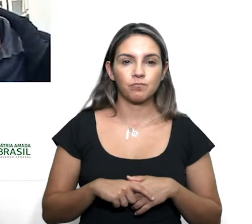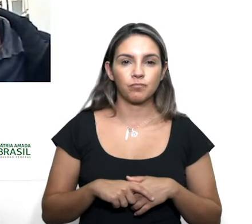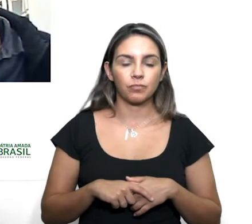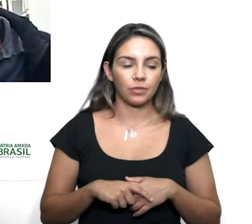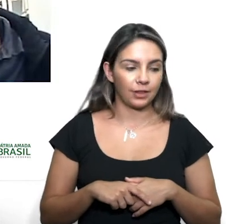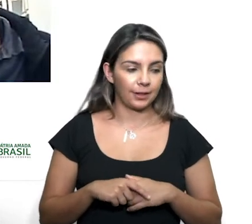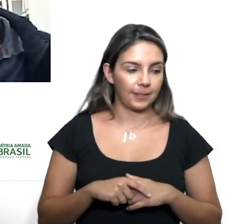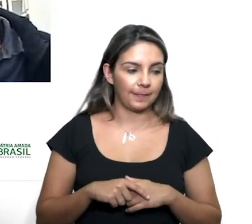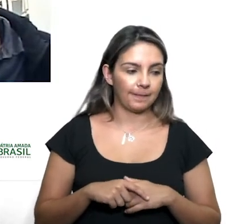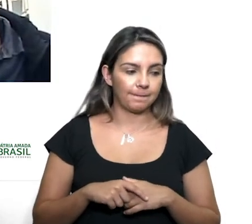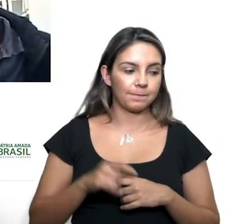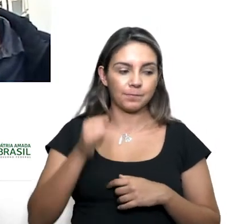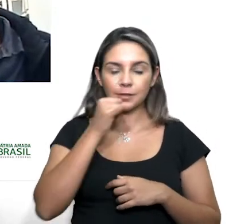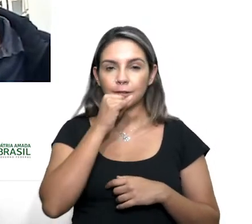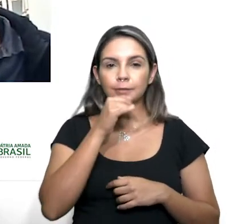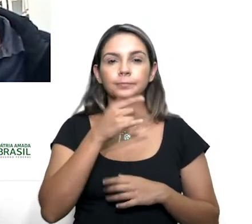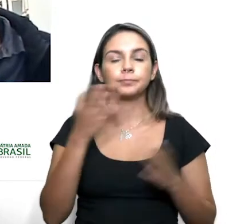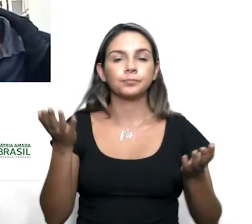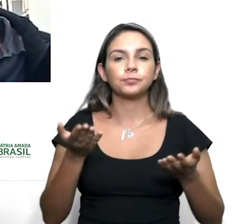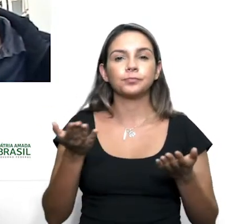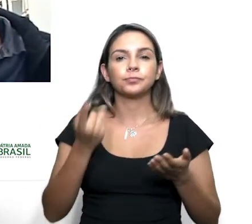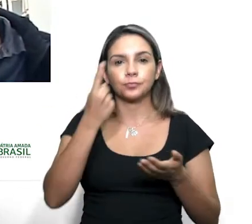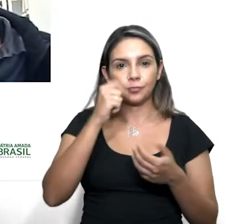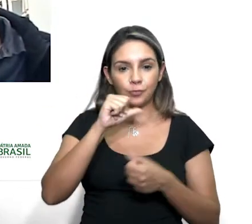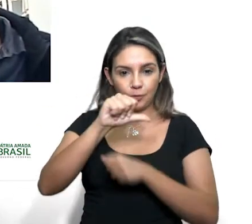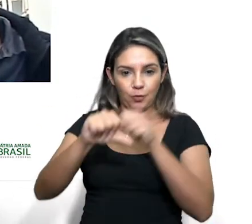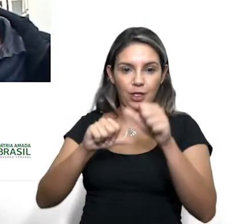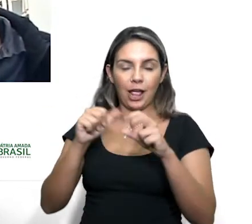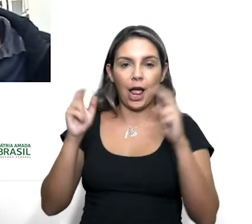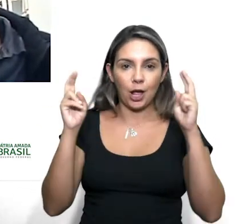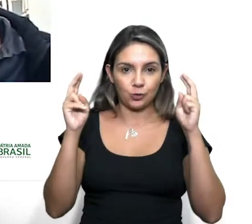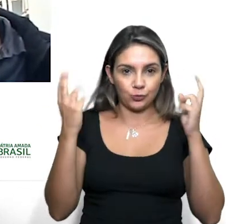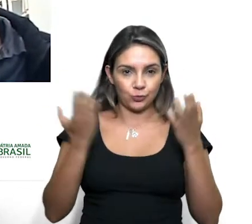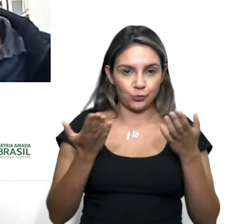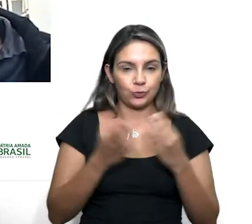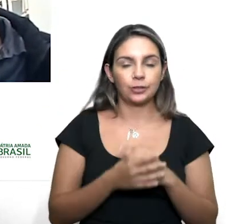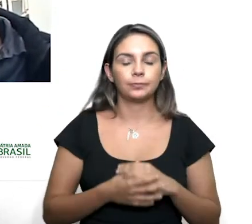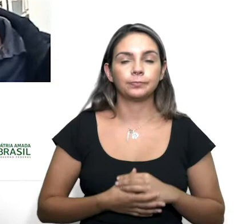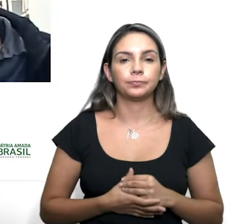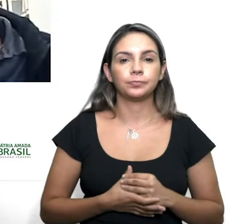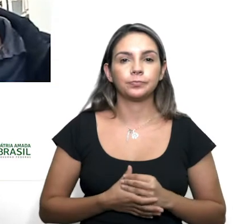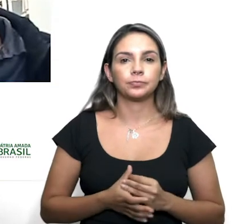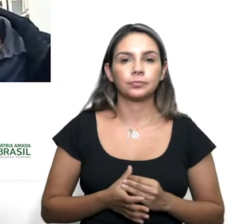processo do Kafka, por exemplo. Agora, dando uma virada no assunto também,